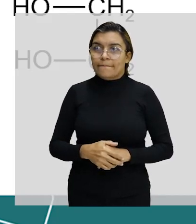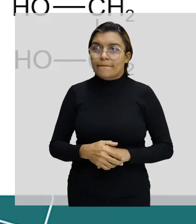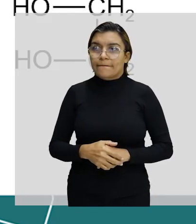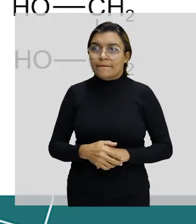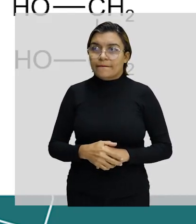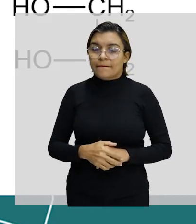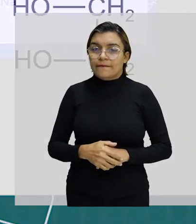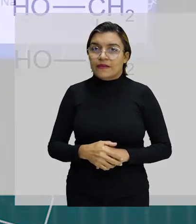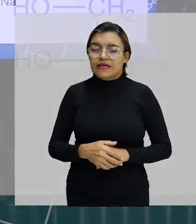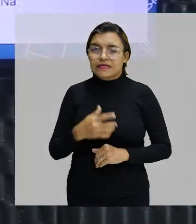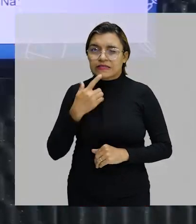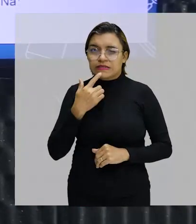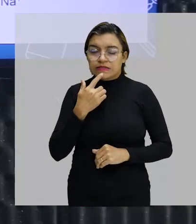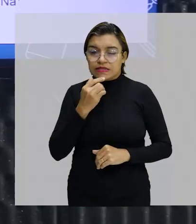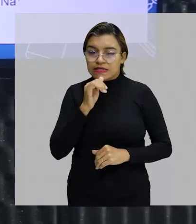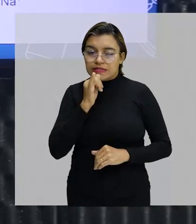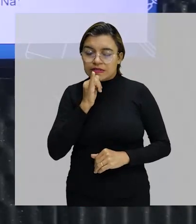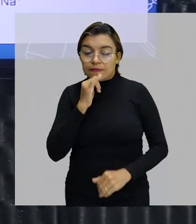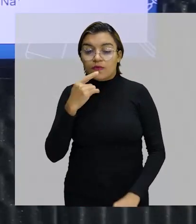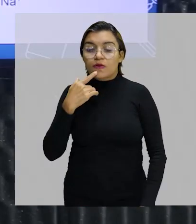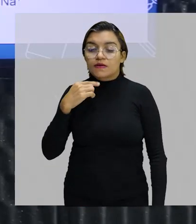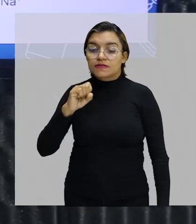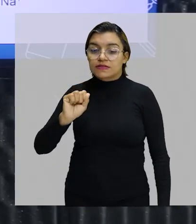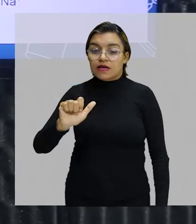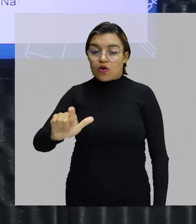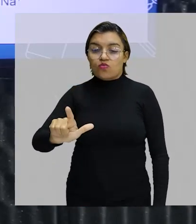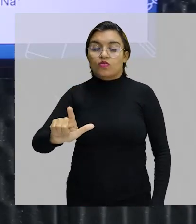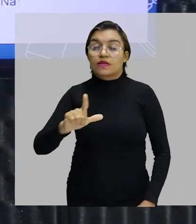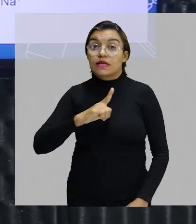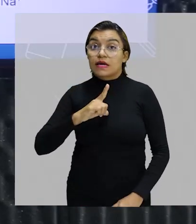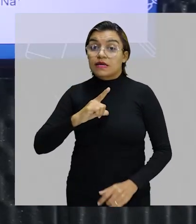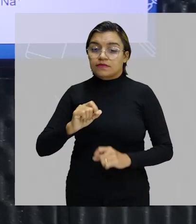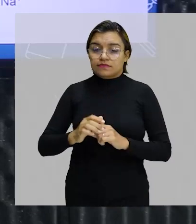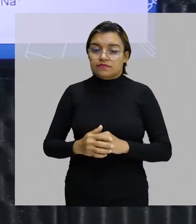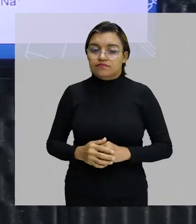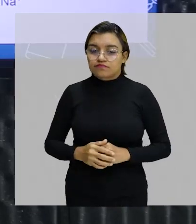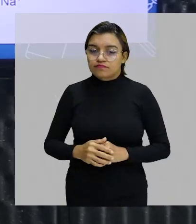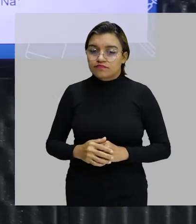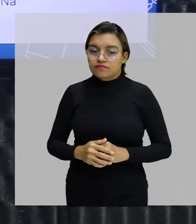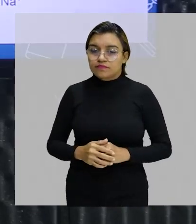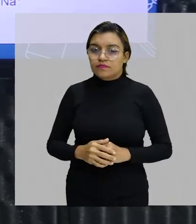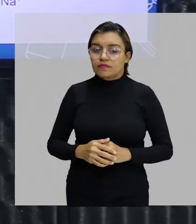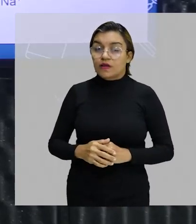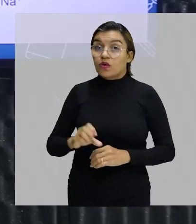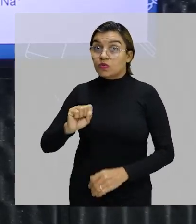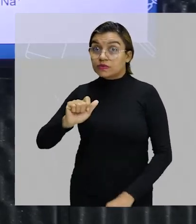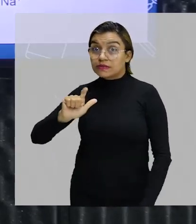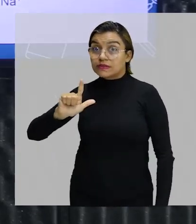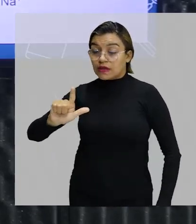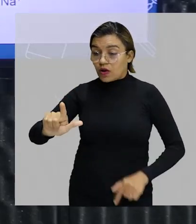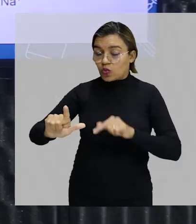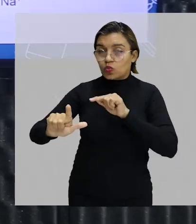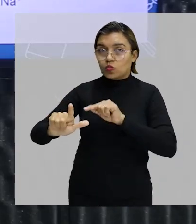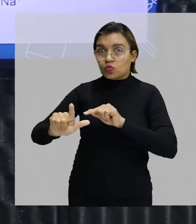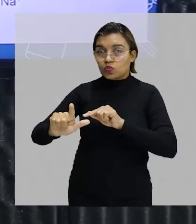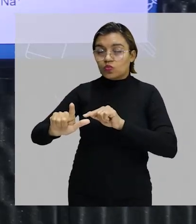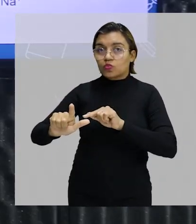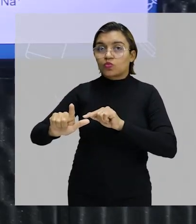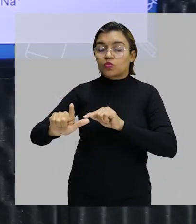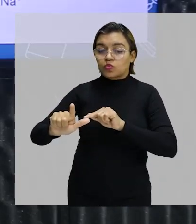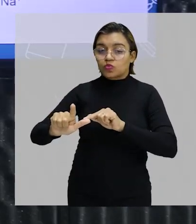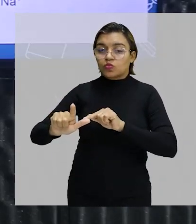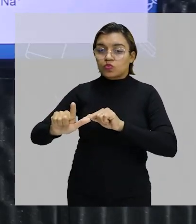sal derivado do ácido carboxílico. Turminha, é esse sal que é o que